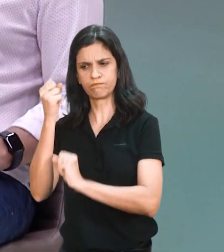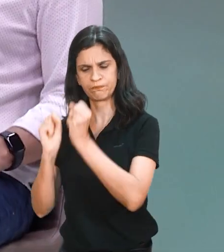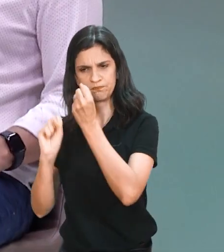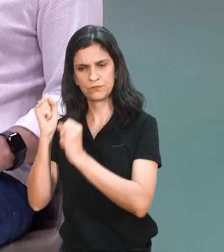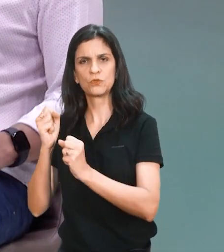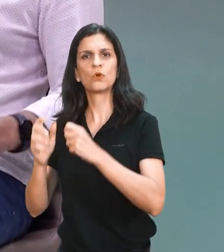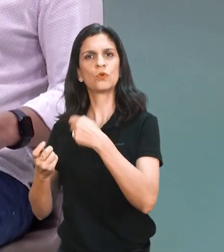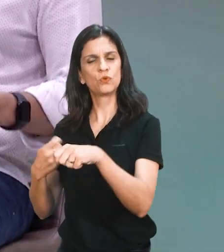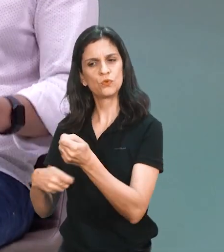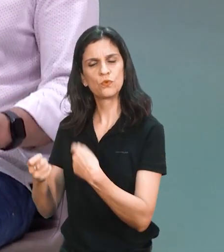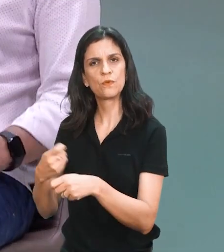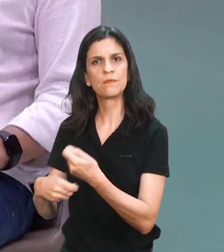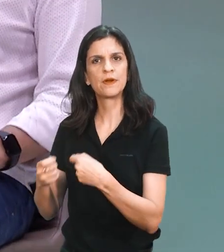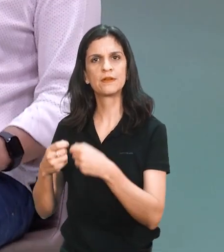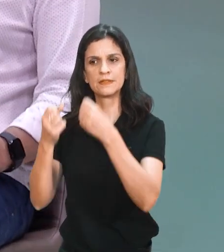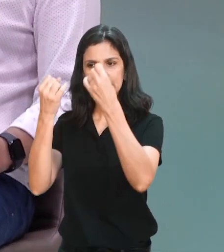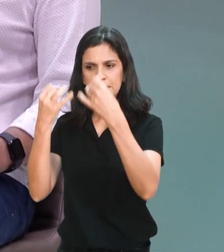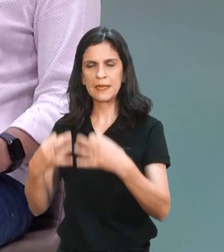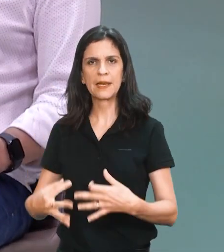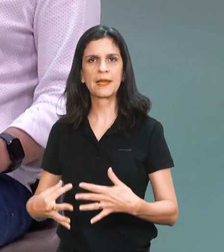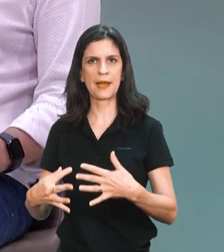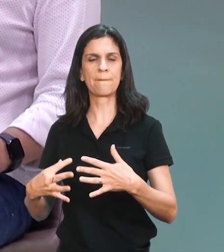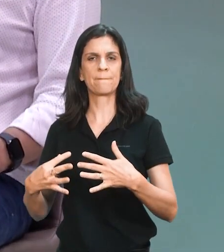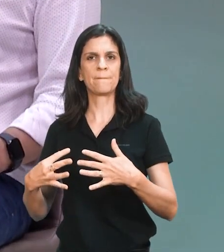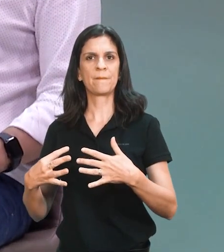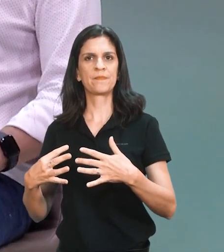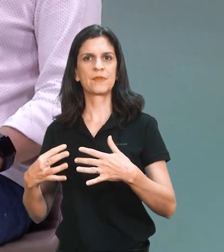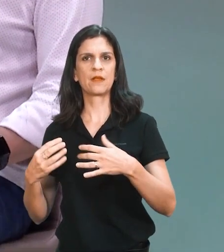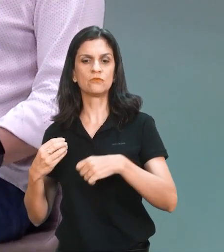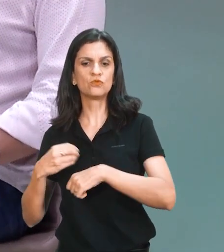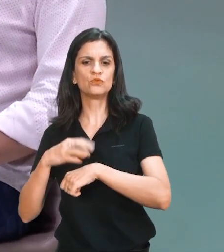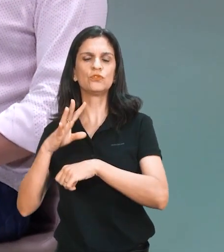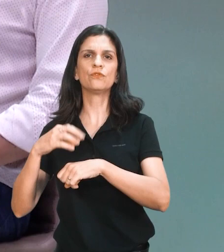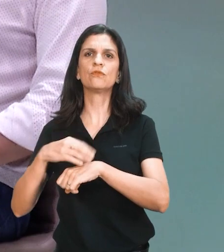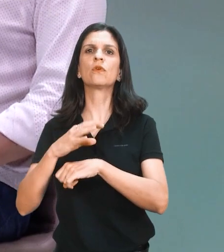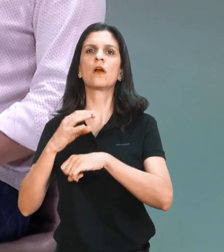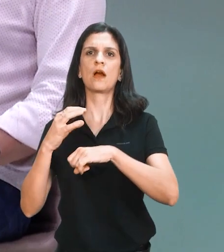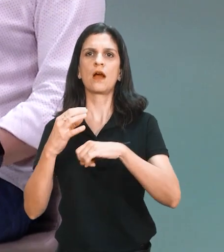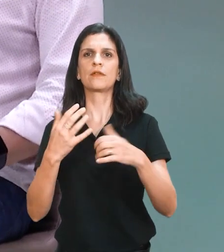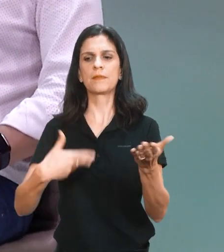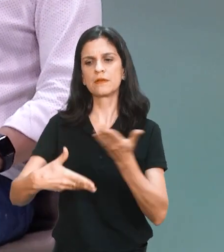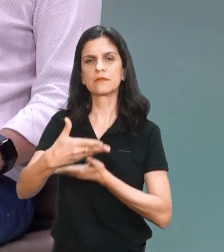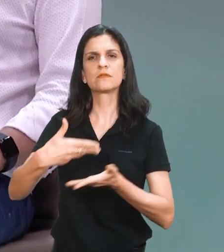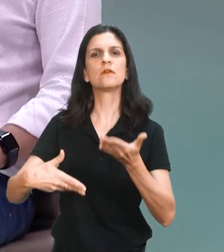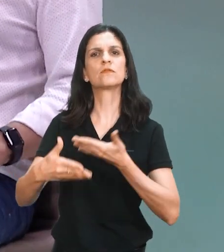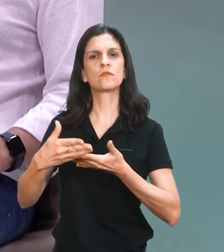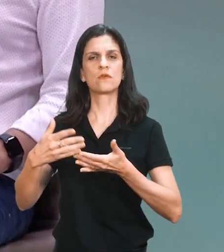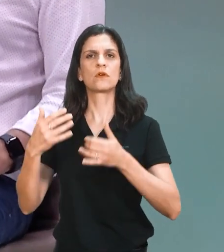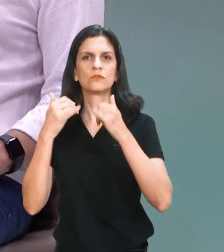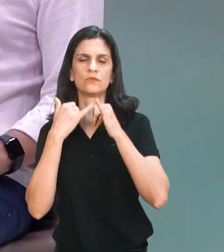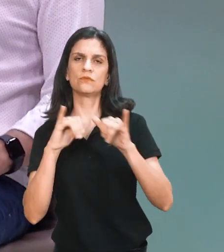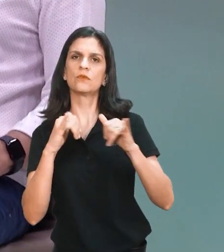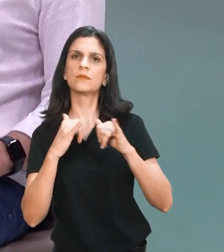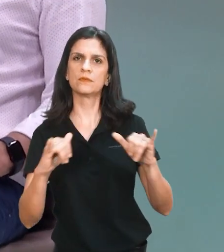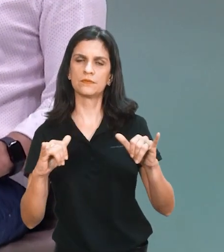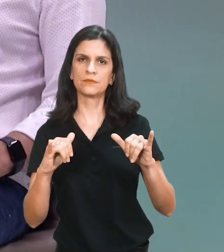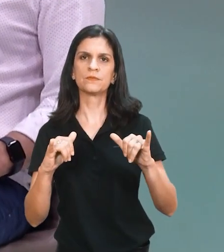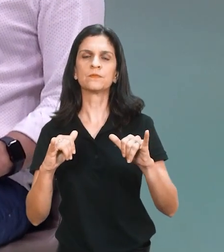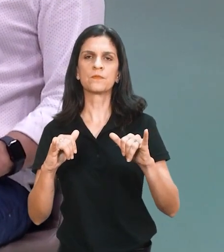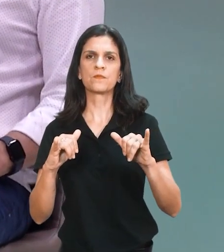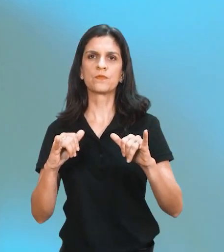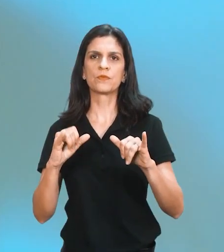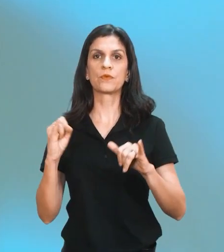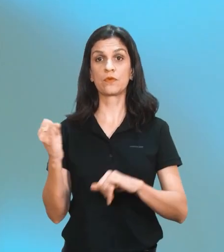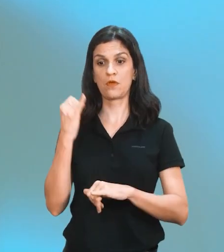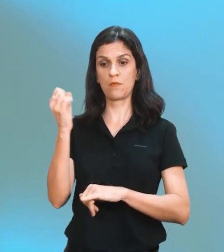dessa comissão onde a gente procura ajudá-los realmente, porque a gente sabe que o empresário, ele tem um papel fundamental na